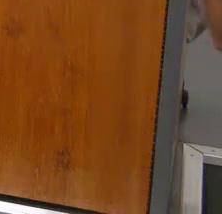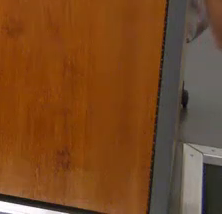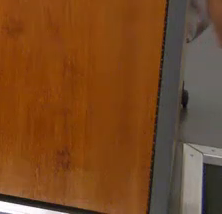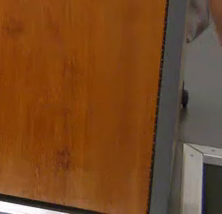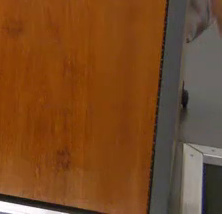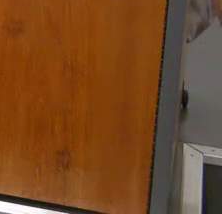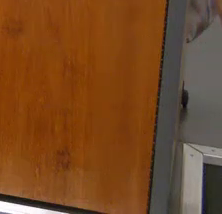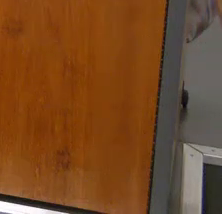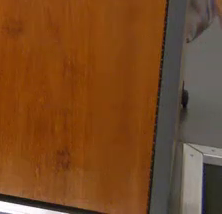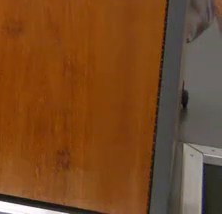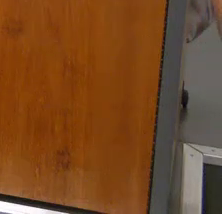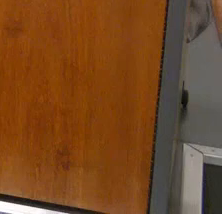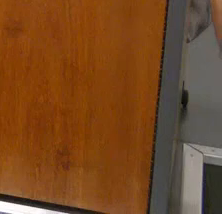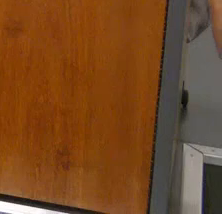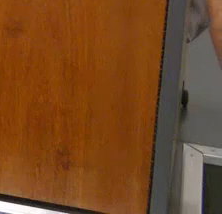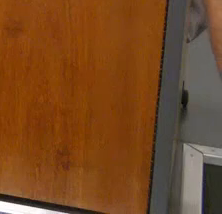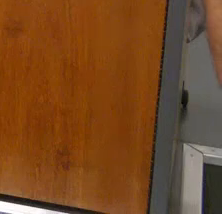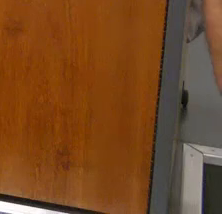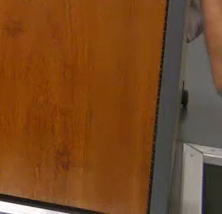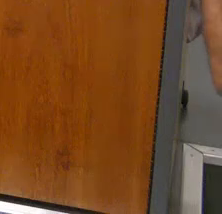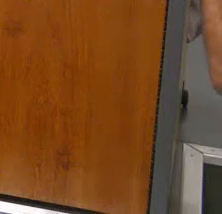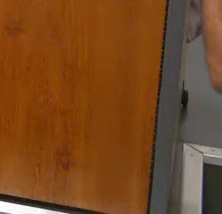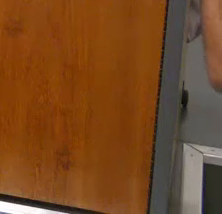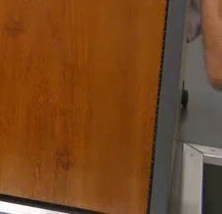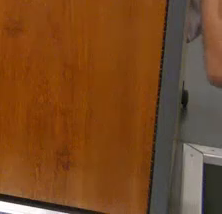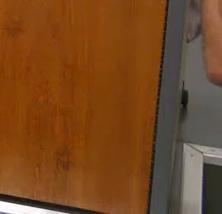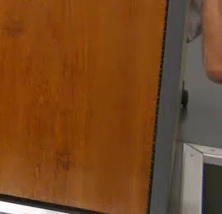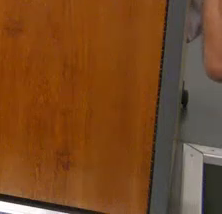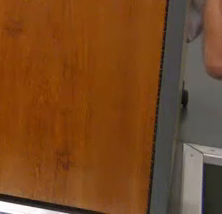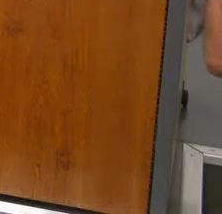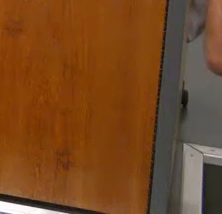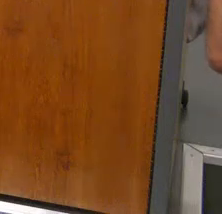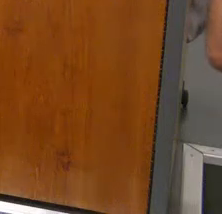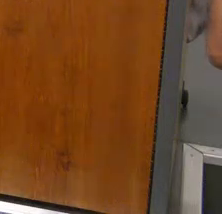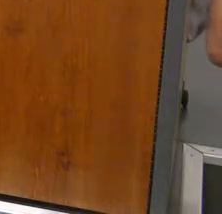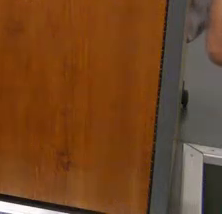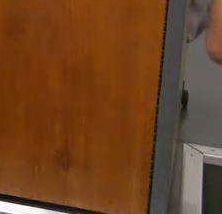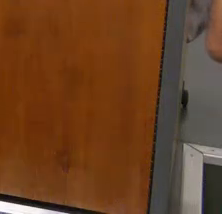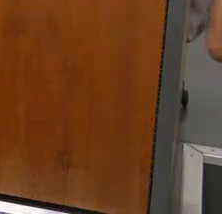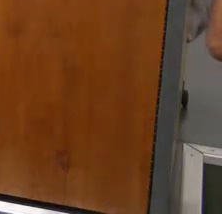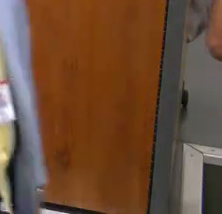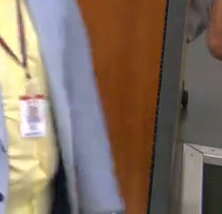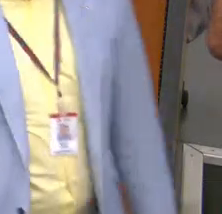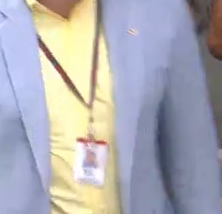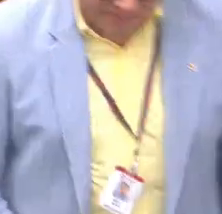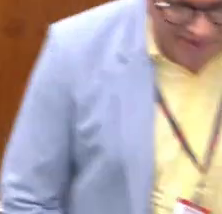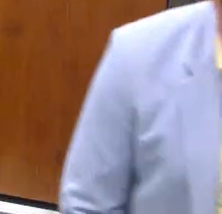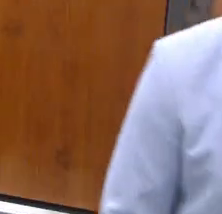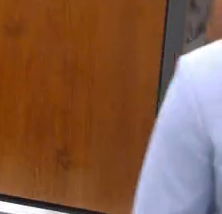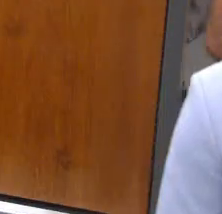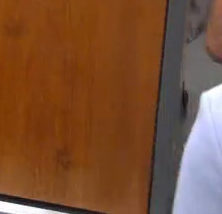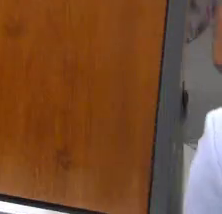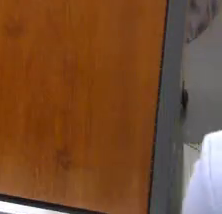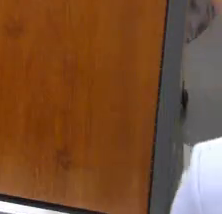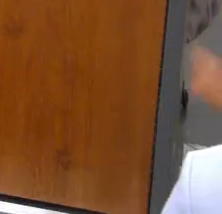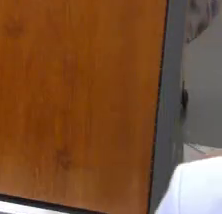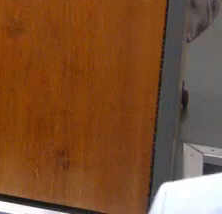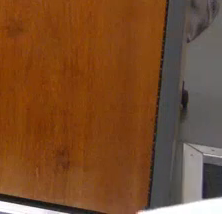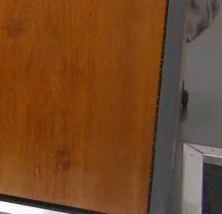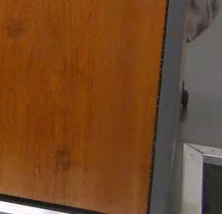agora enquanto reorganiza aqui a apresentação quero só registrar a presença das